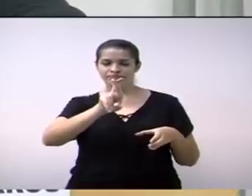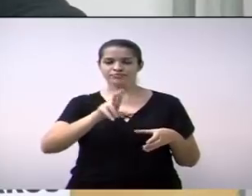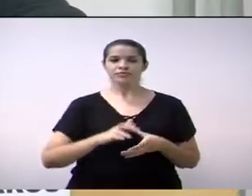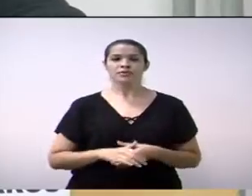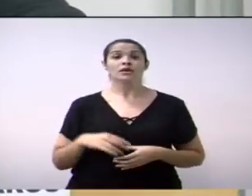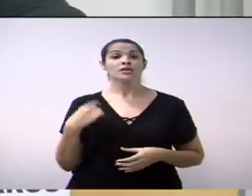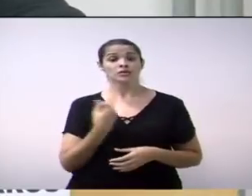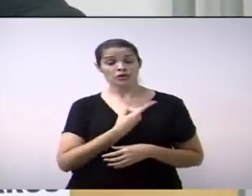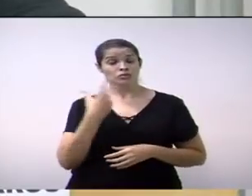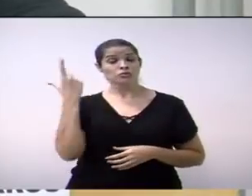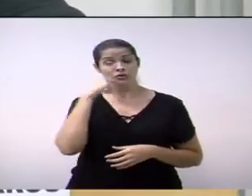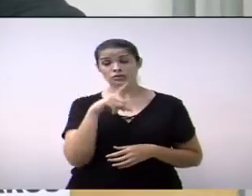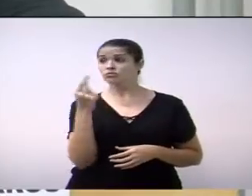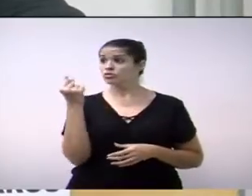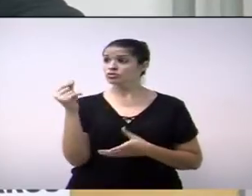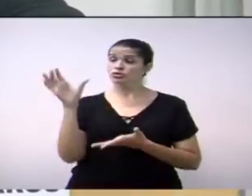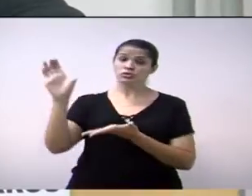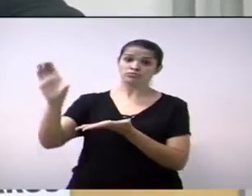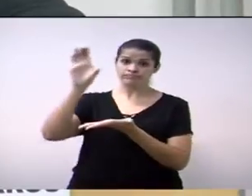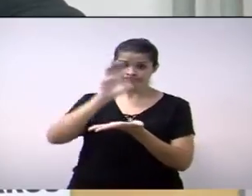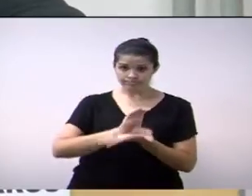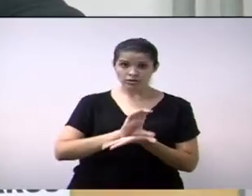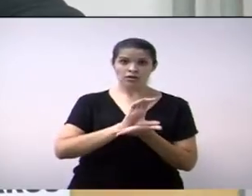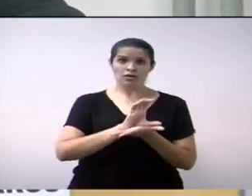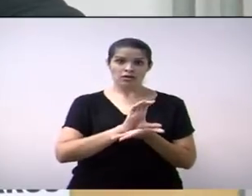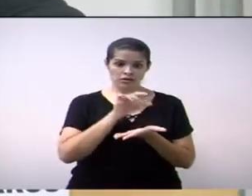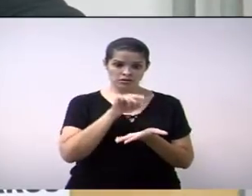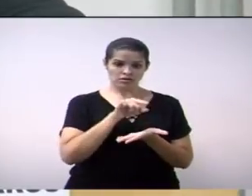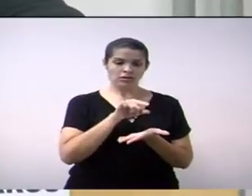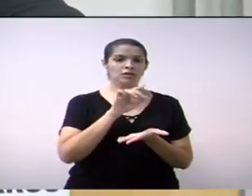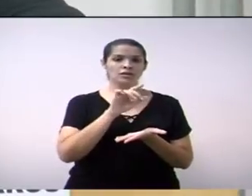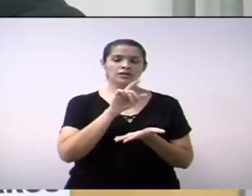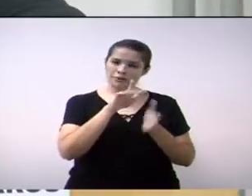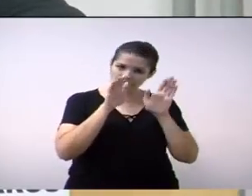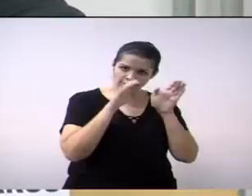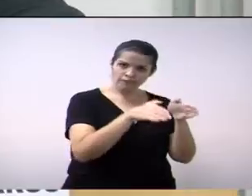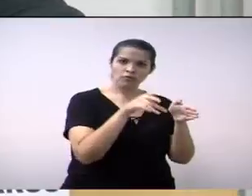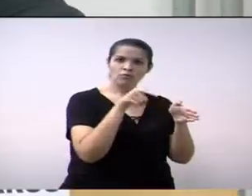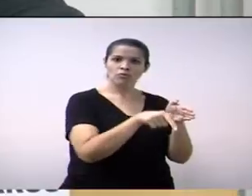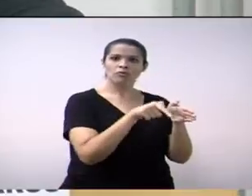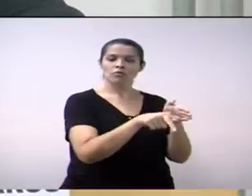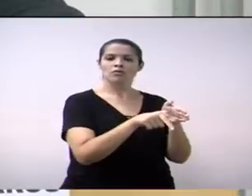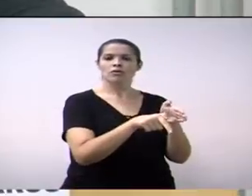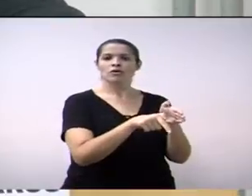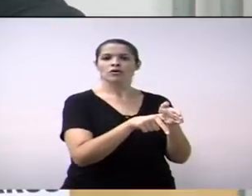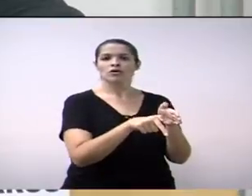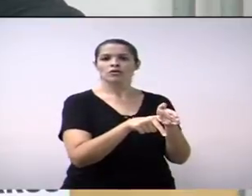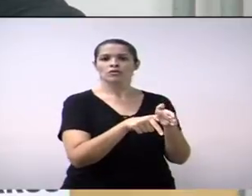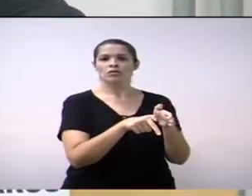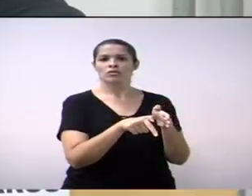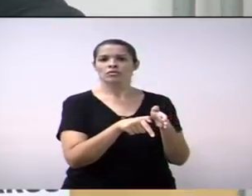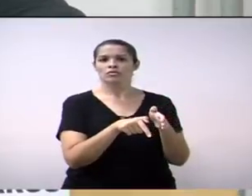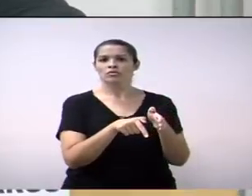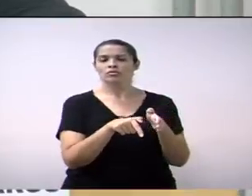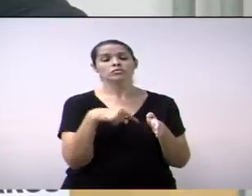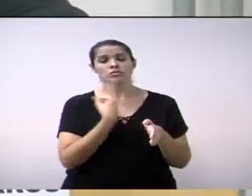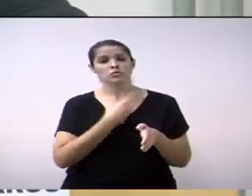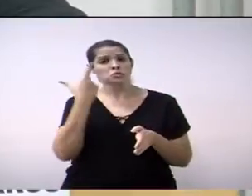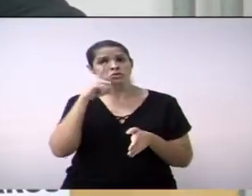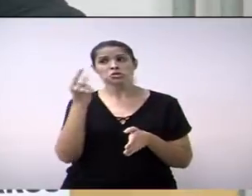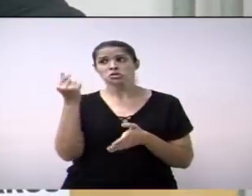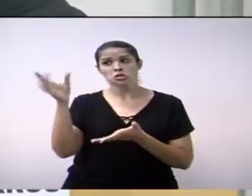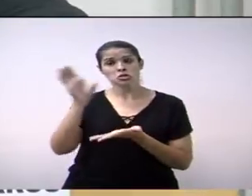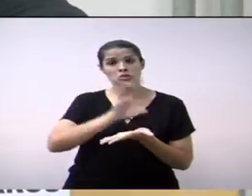mais uma verba, né, que ele destinasse, o que ele guardasse no seu orçamento, mais uma quantia de verba para a cidade de Paulínia. Então, o que eu